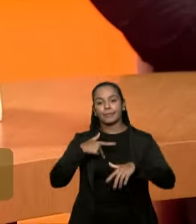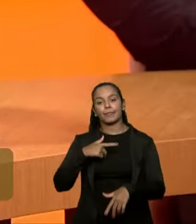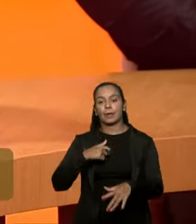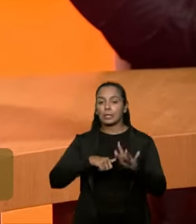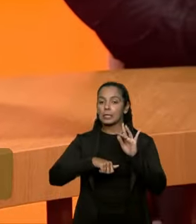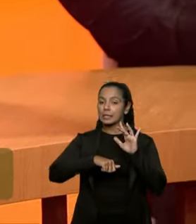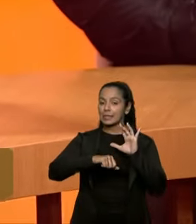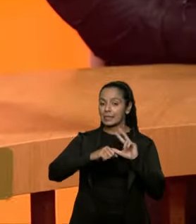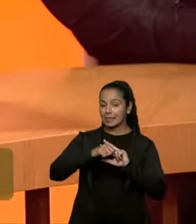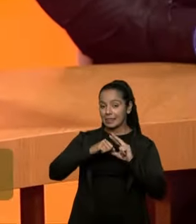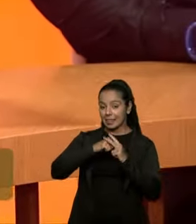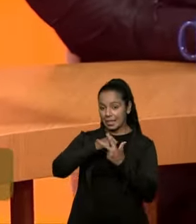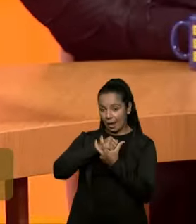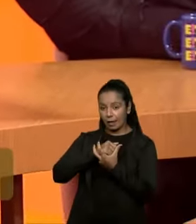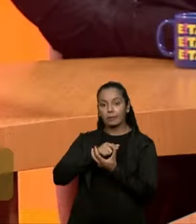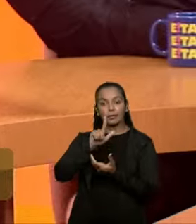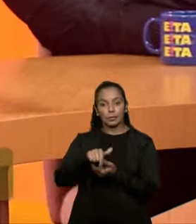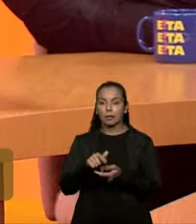e recorrente, né?